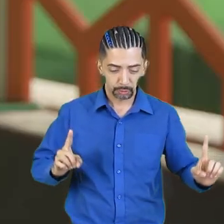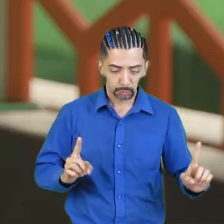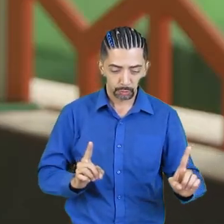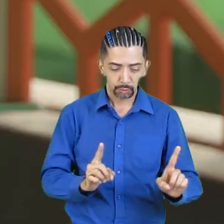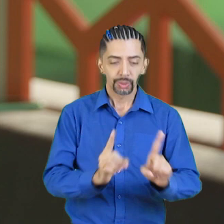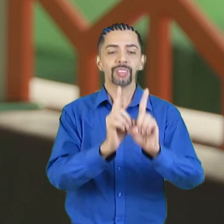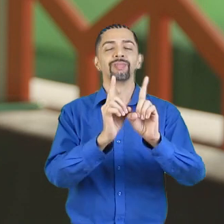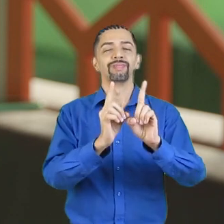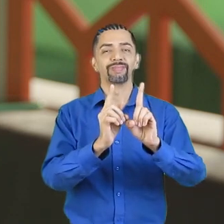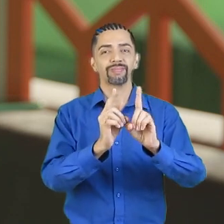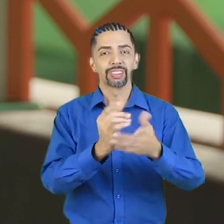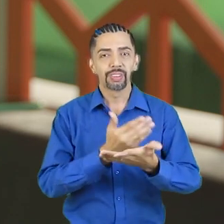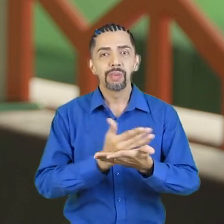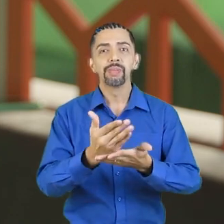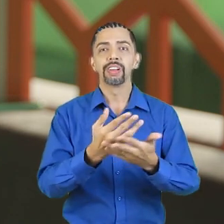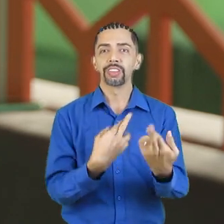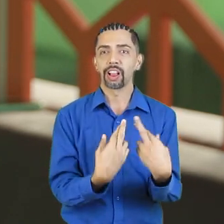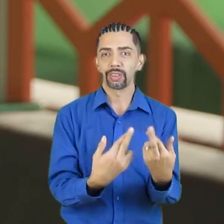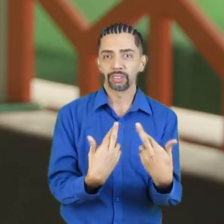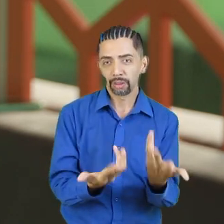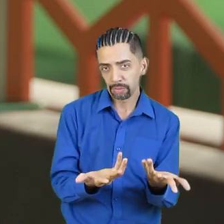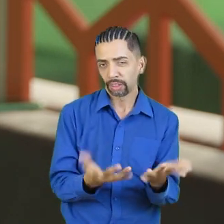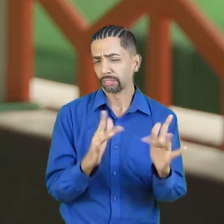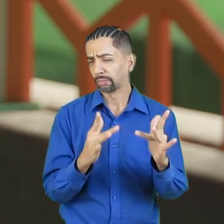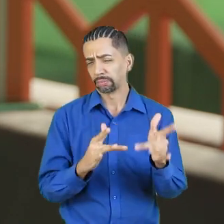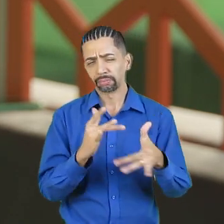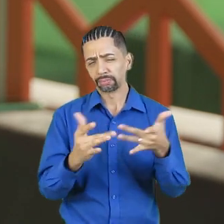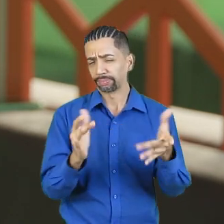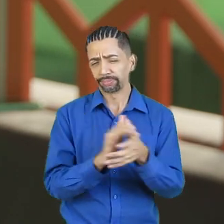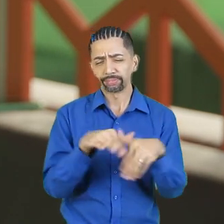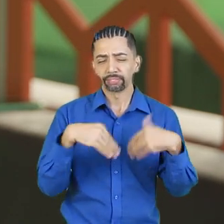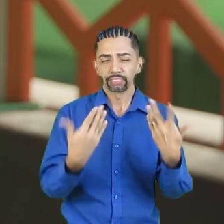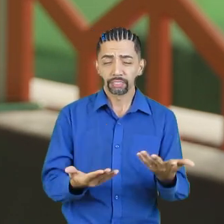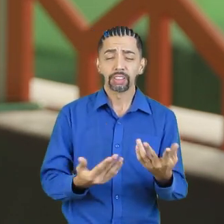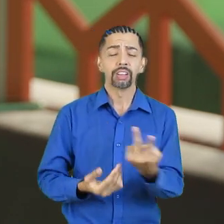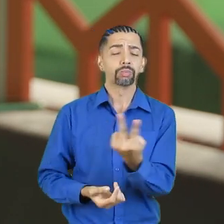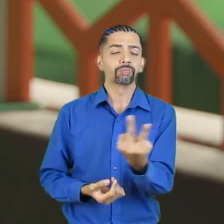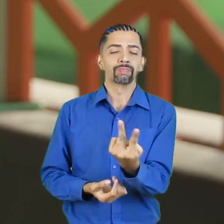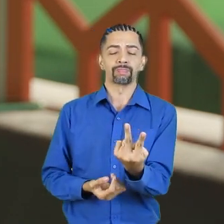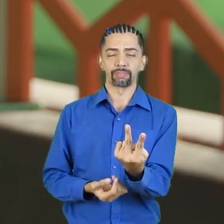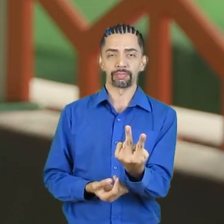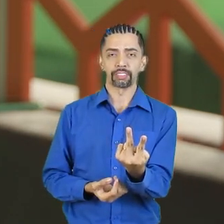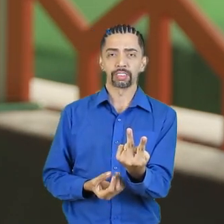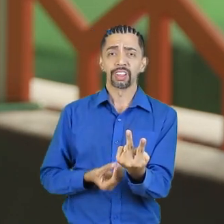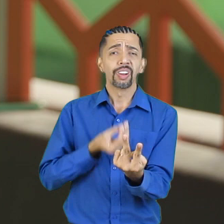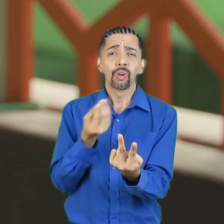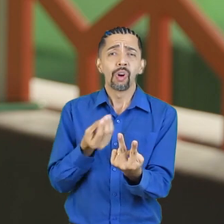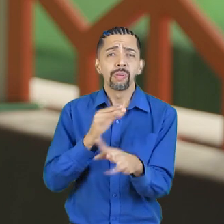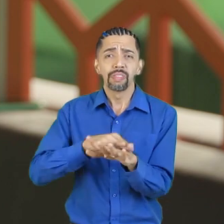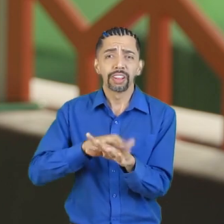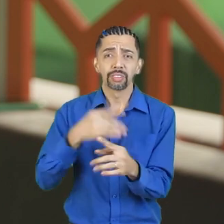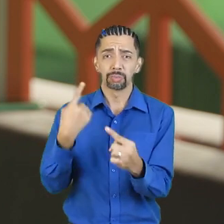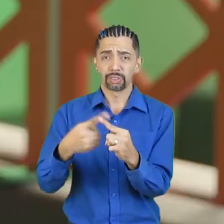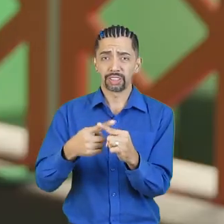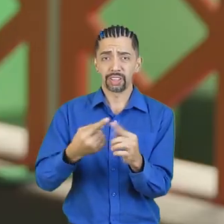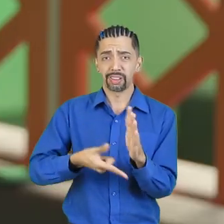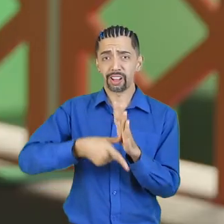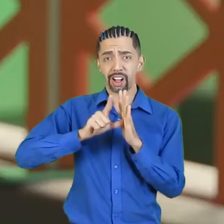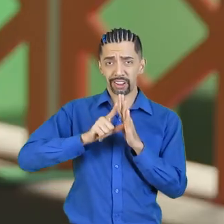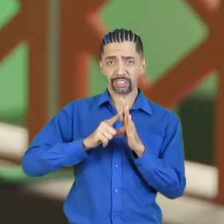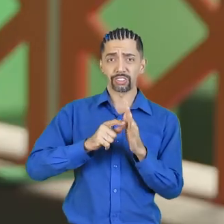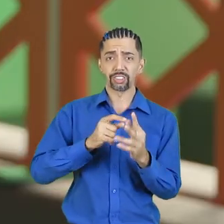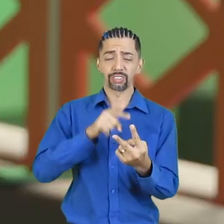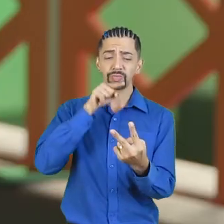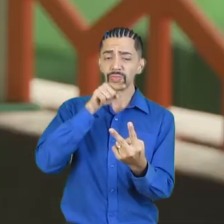construído. Mas como, Reinaldo, construir esse novo padrão de vida deste casal, já que um era investidor e o